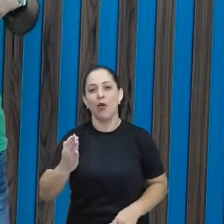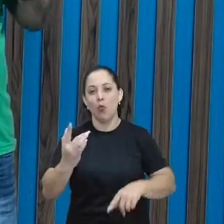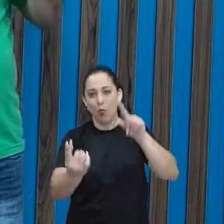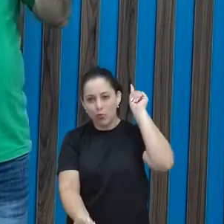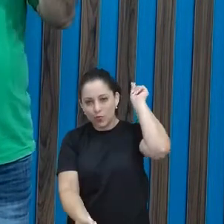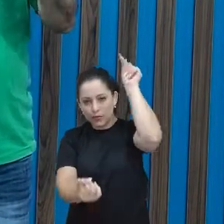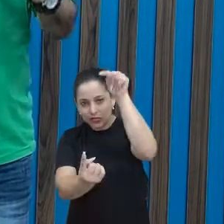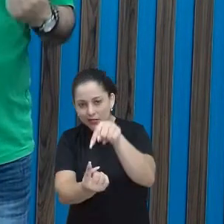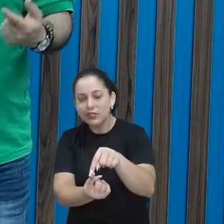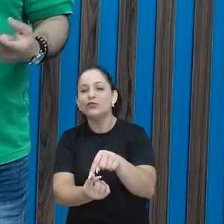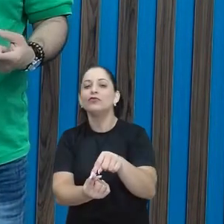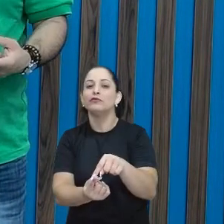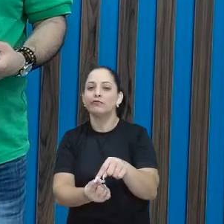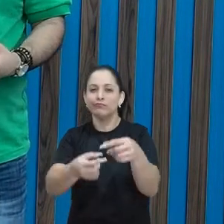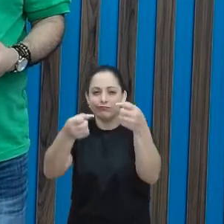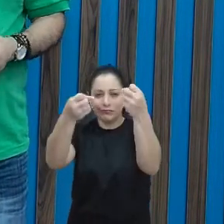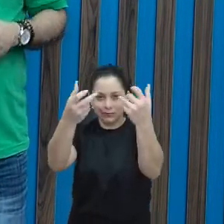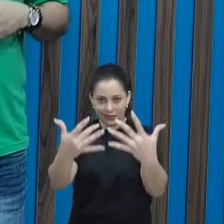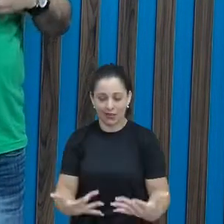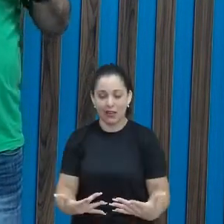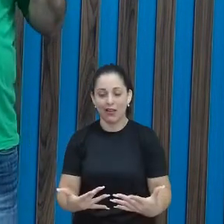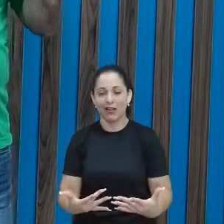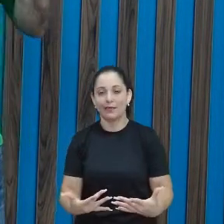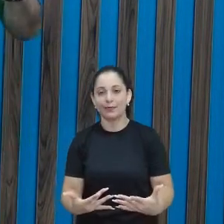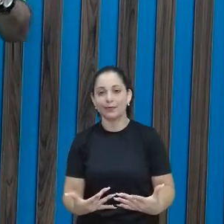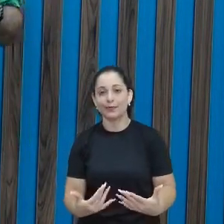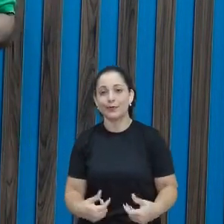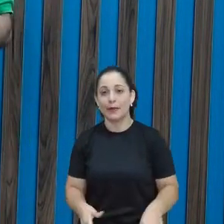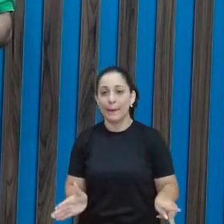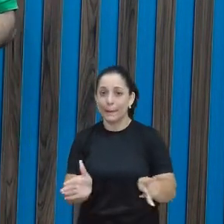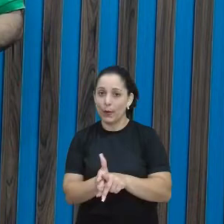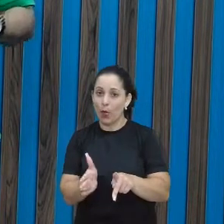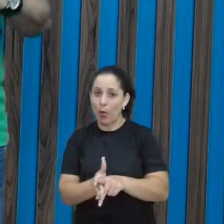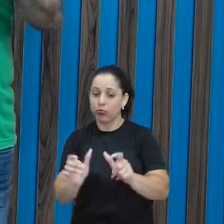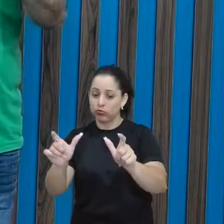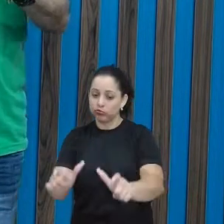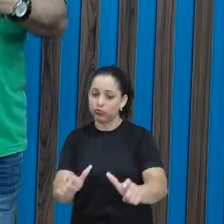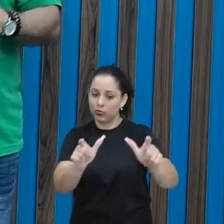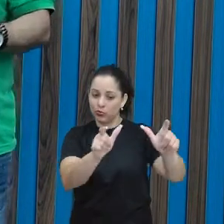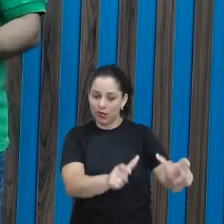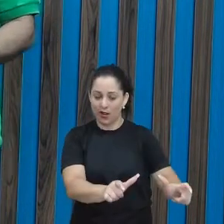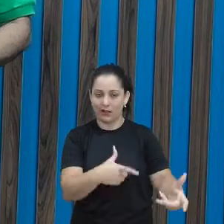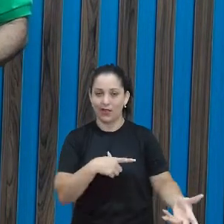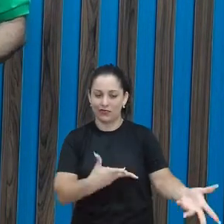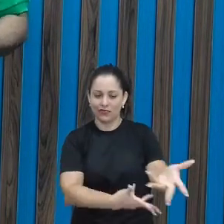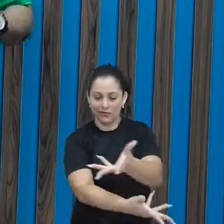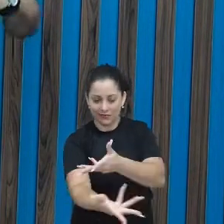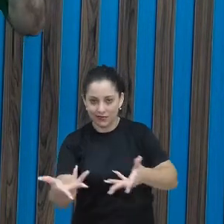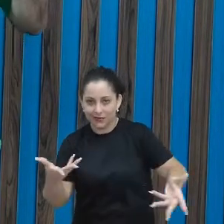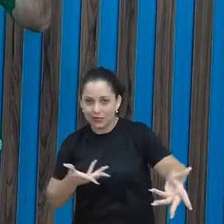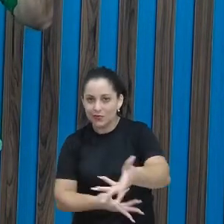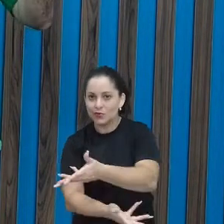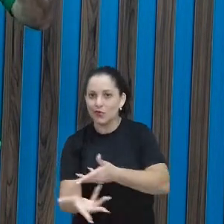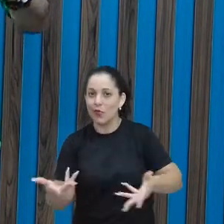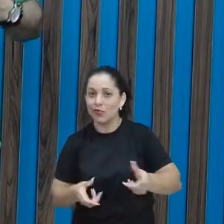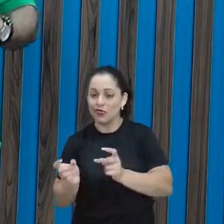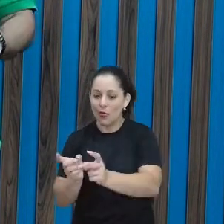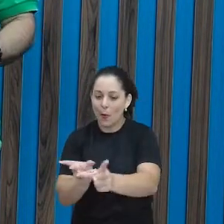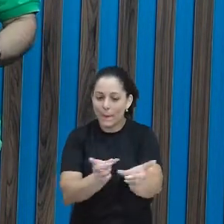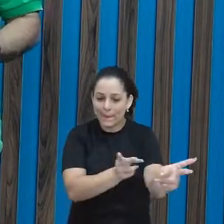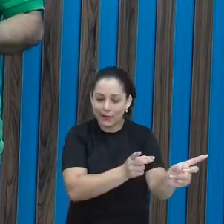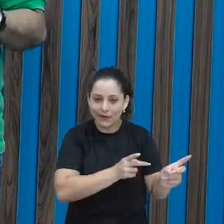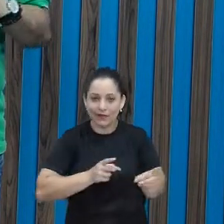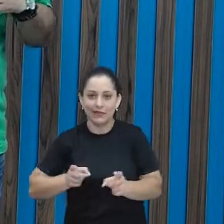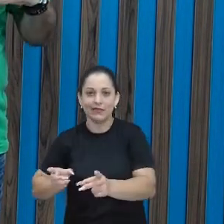principal justificativa para o estabelecimento dessas relações